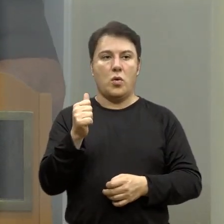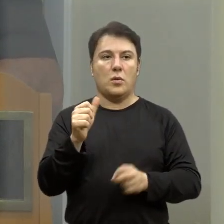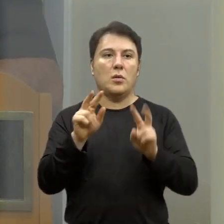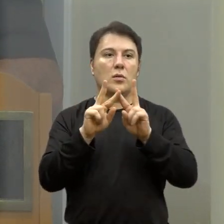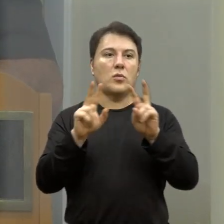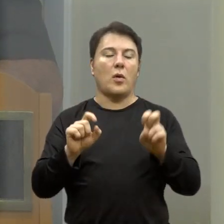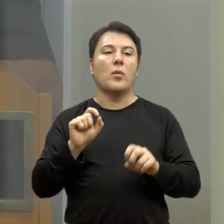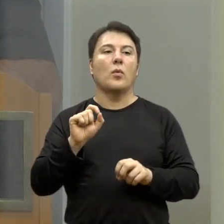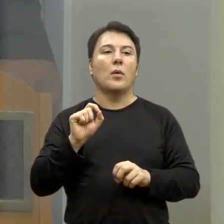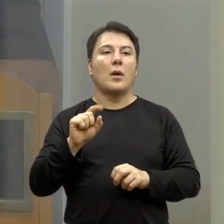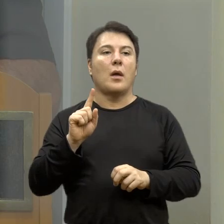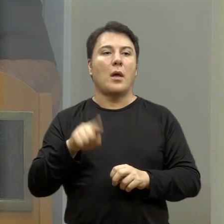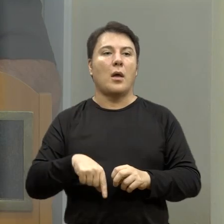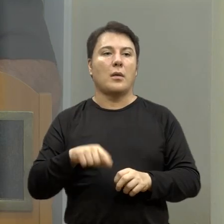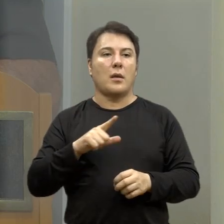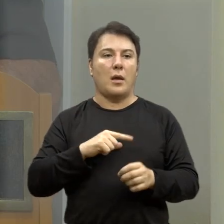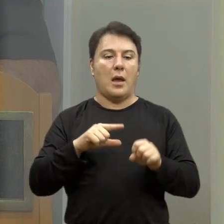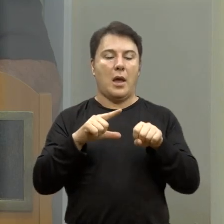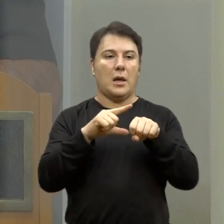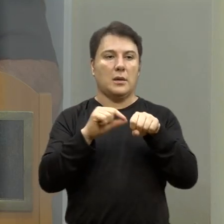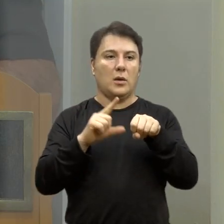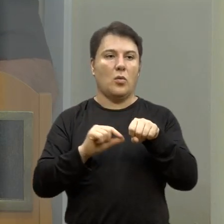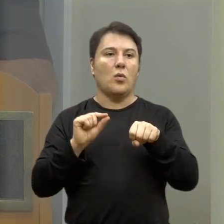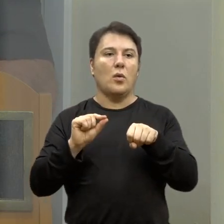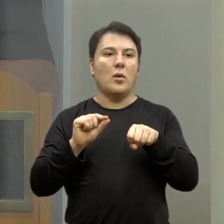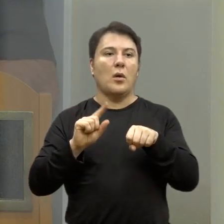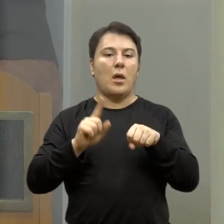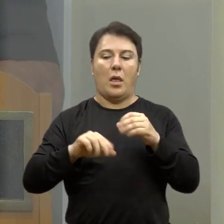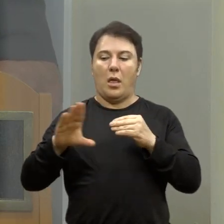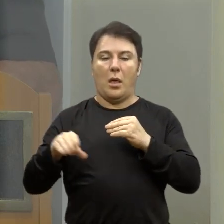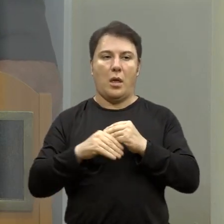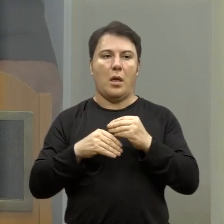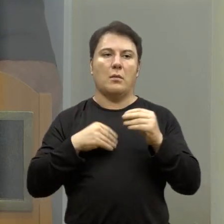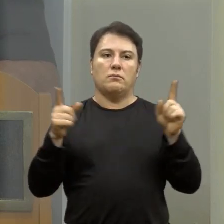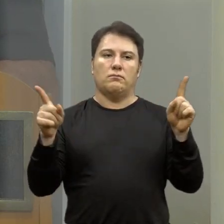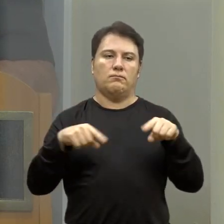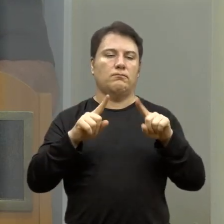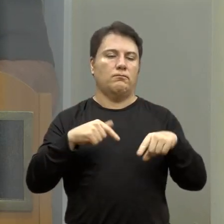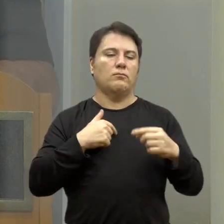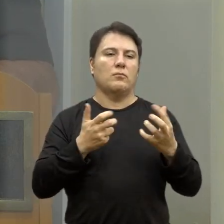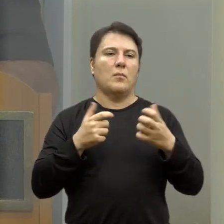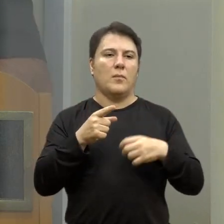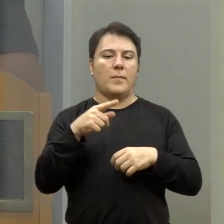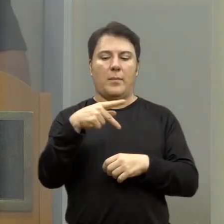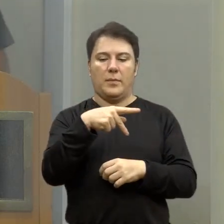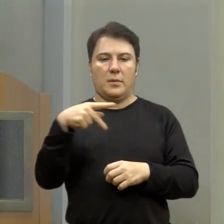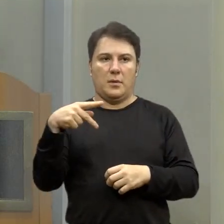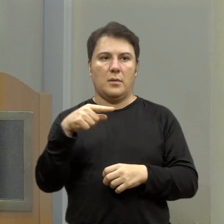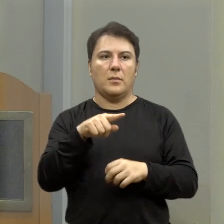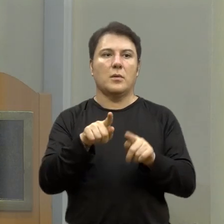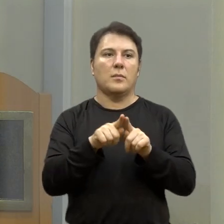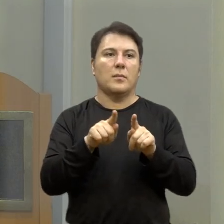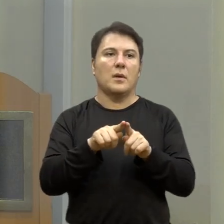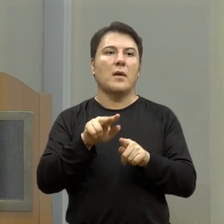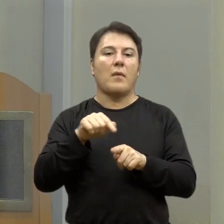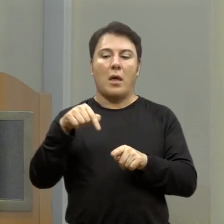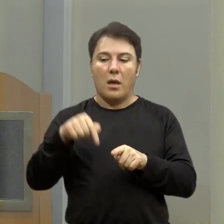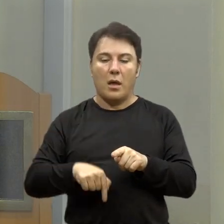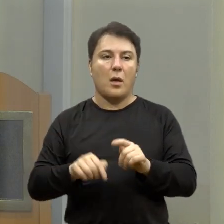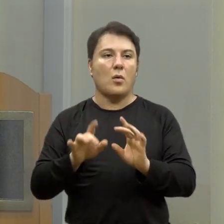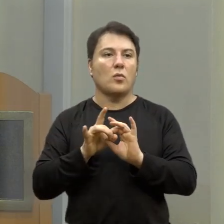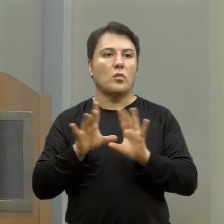prevê a revogação dos artigos que falam sobre o complemento. Eu gostaria muito que a presidência dessa casa pudesse liberar para essa